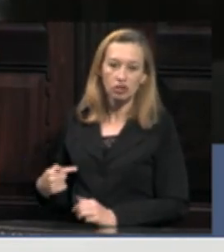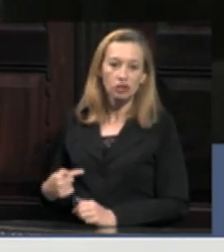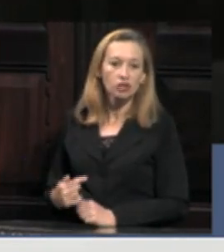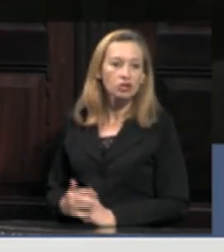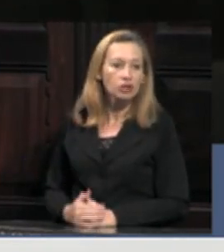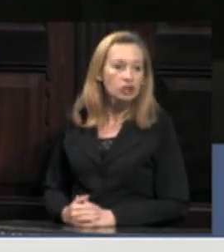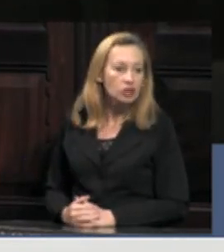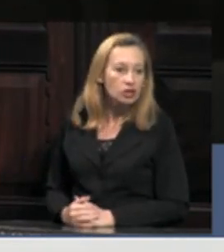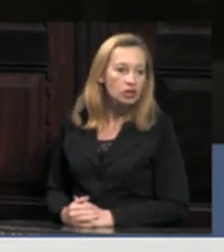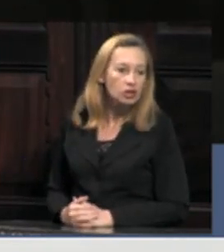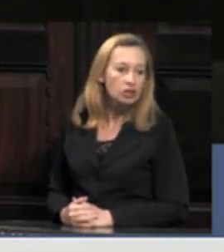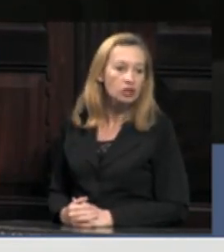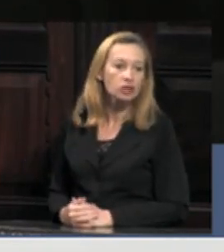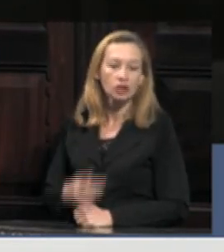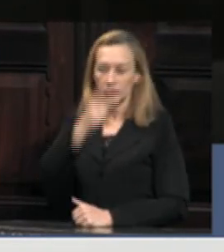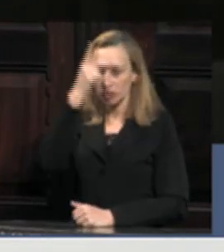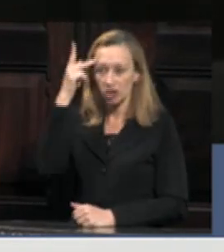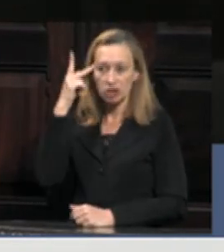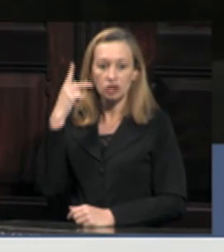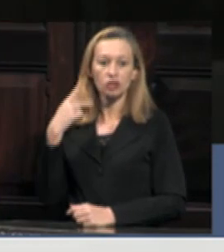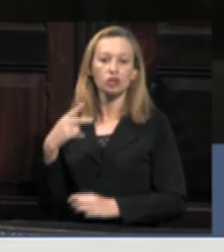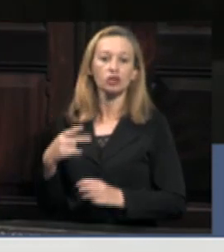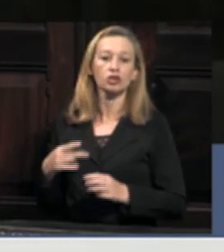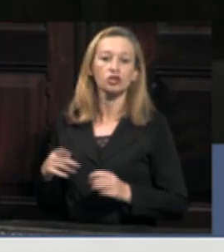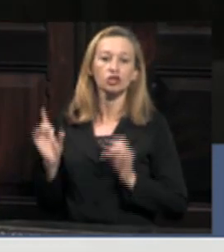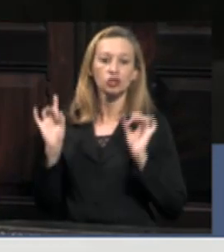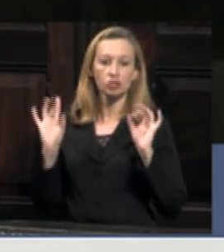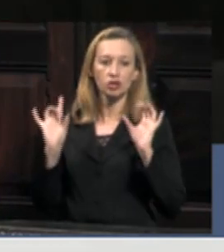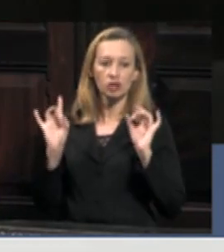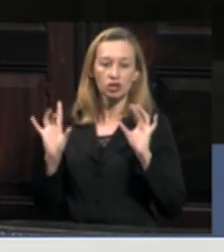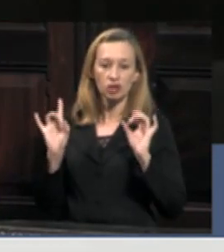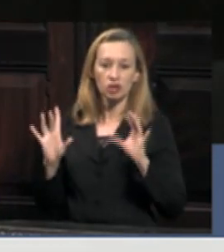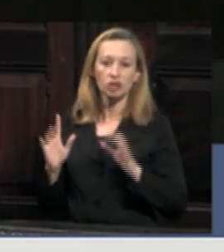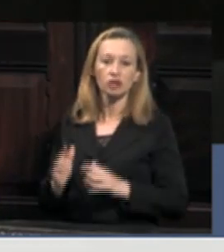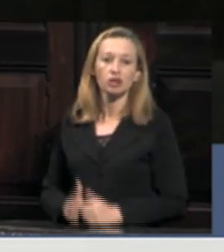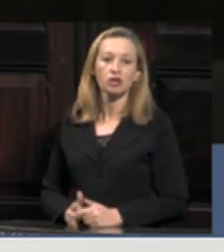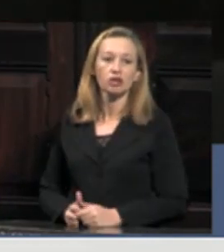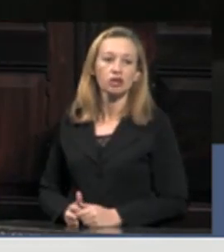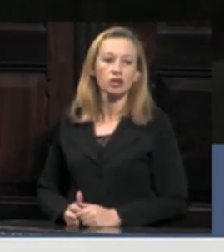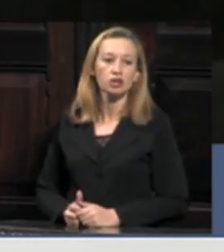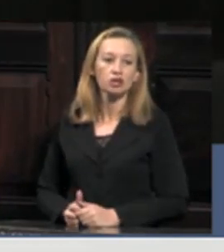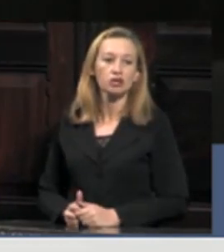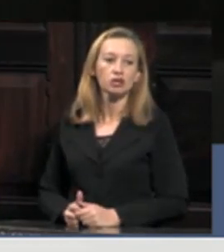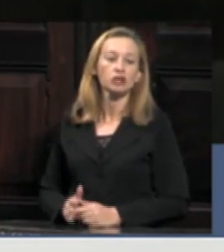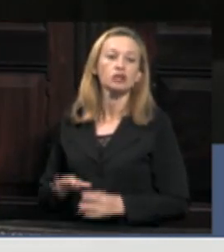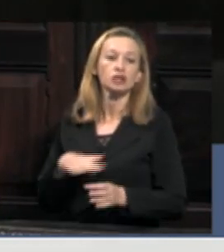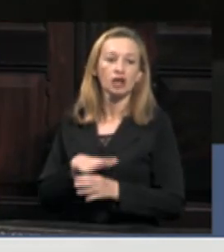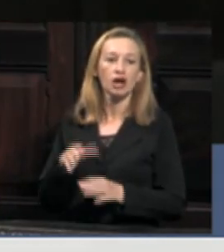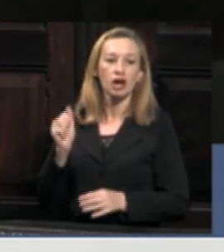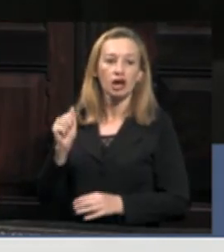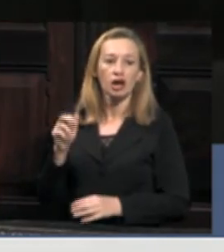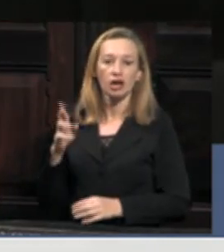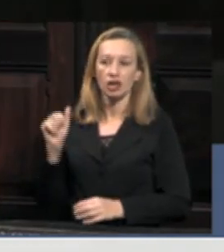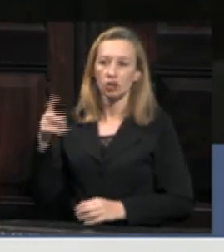do prazo de funcionamento da Comissão Especial para tratar de assuntos referentes à despoluição da Lagoa de Araruama. Prazo final,